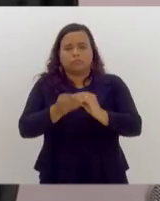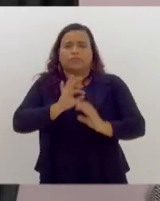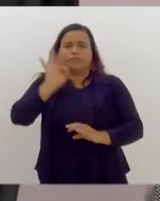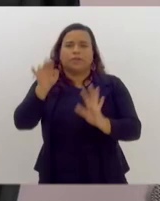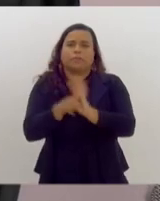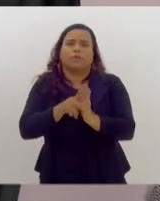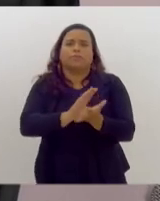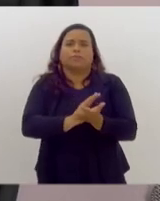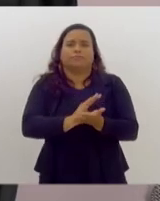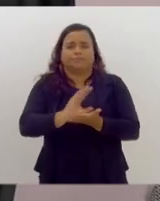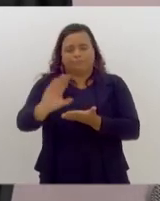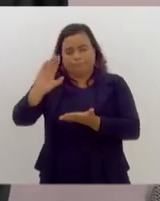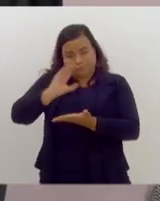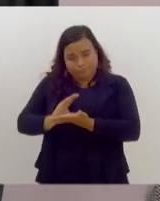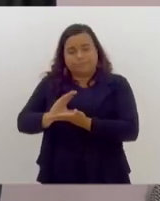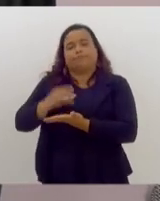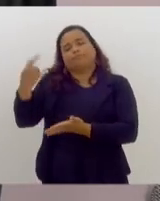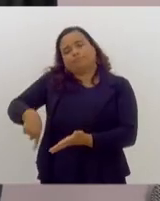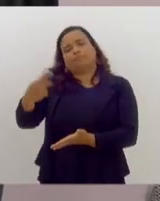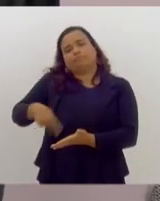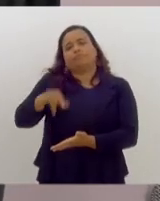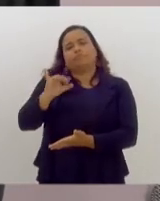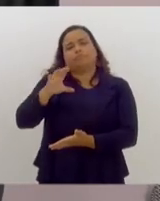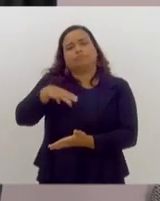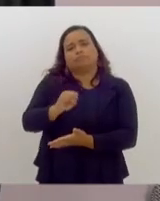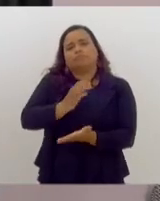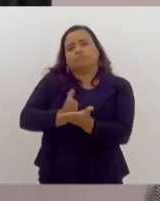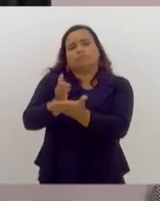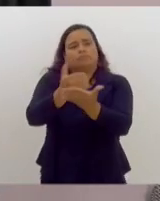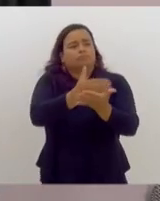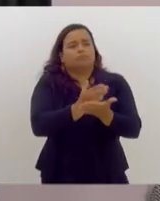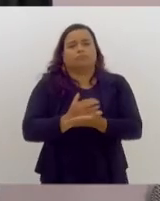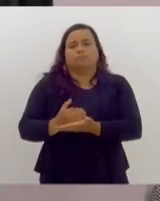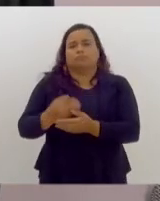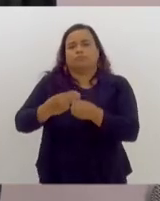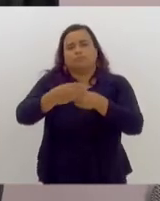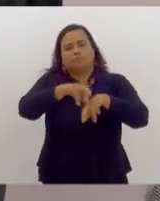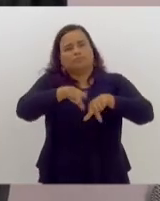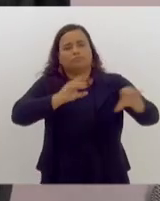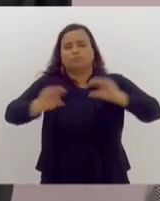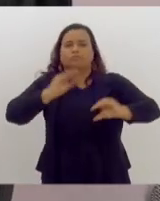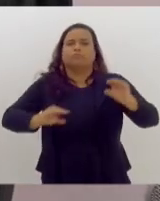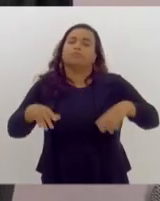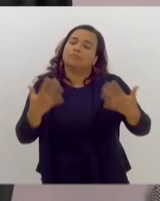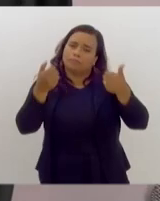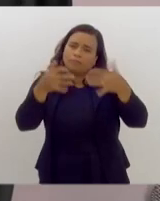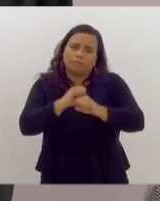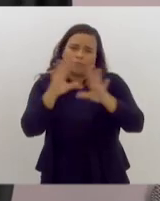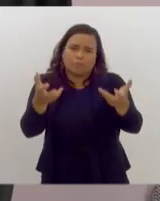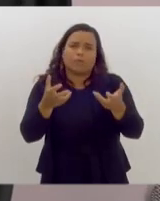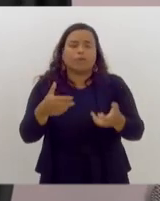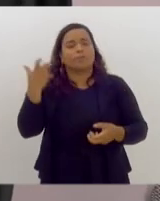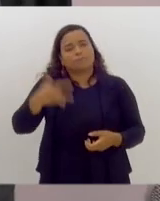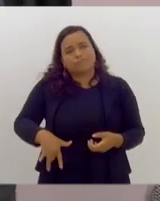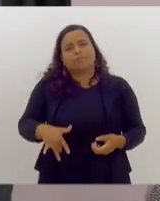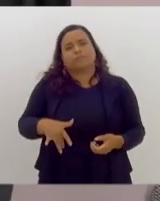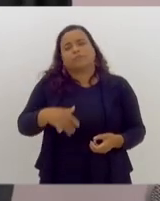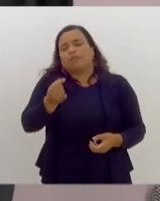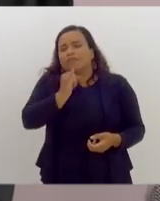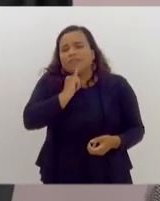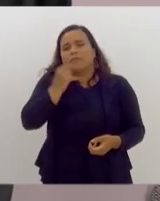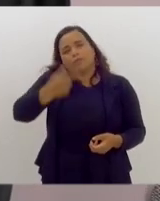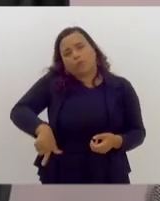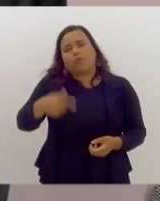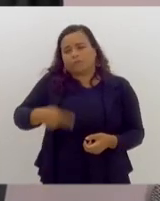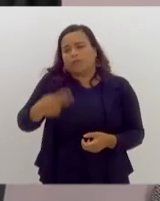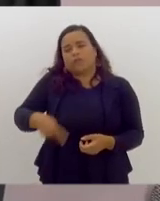essa repartição do ICMS, né, a ser feita para os municípios. Então, quero destacar que, infelizmente, mais uma vez, o